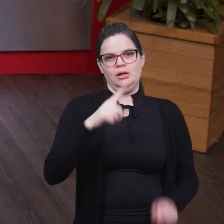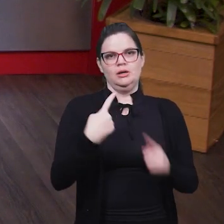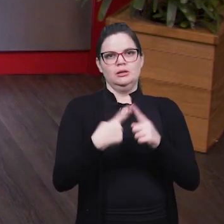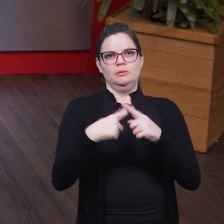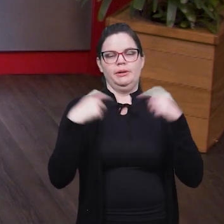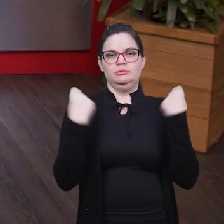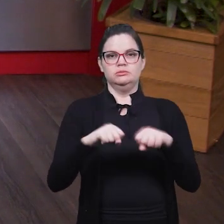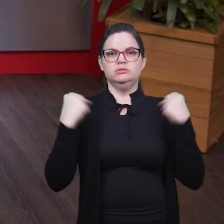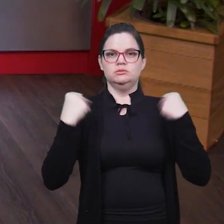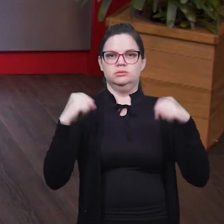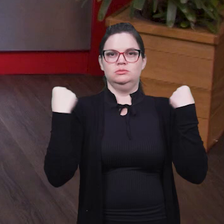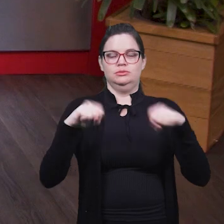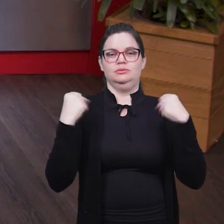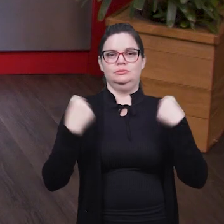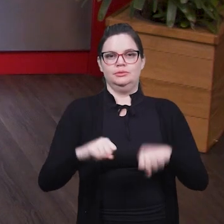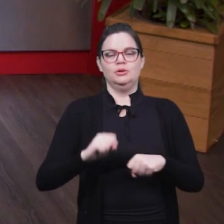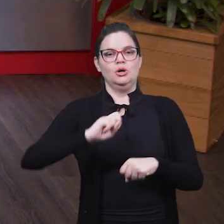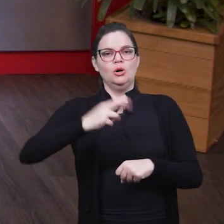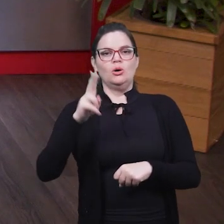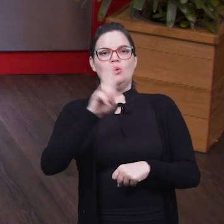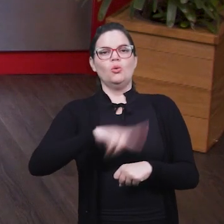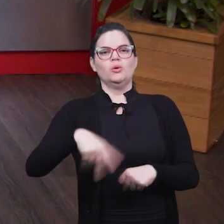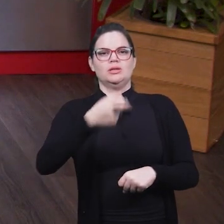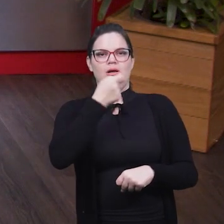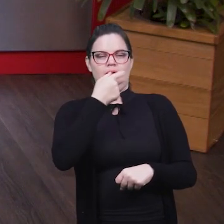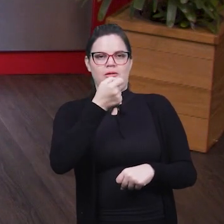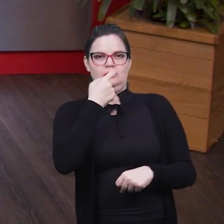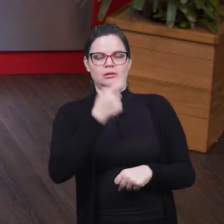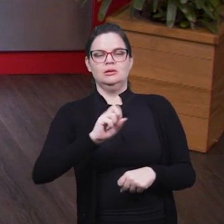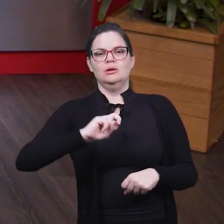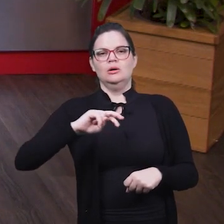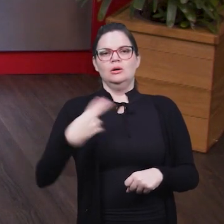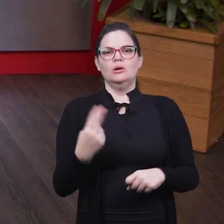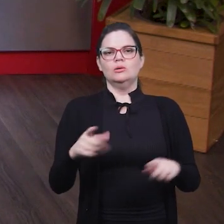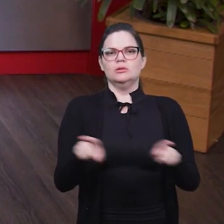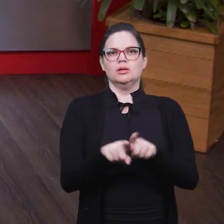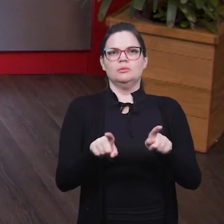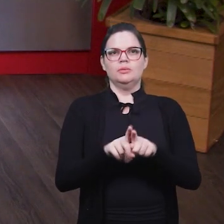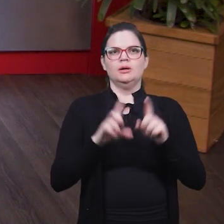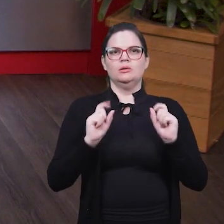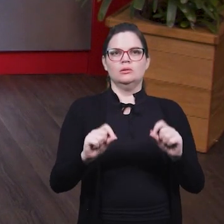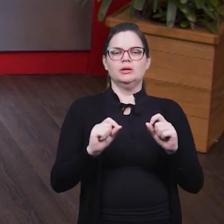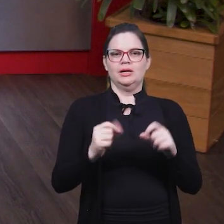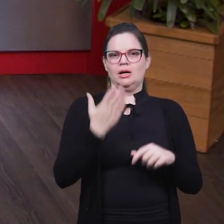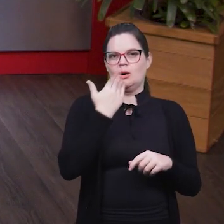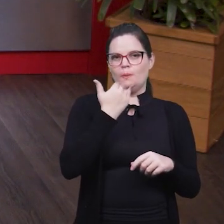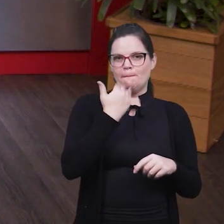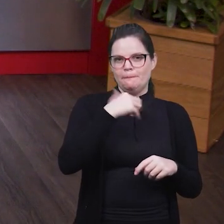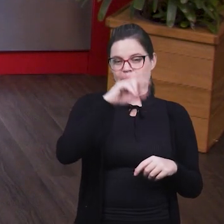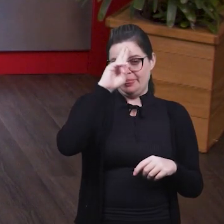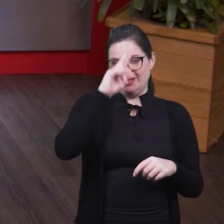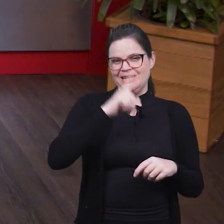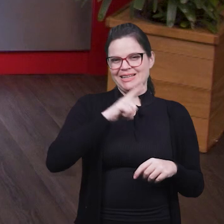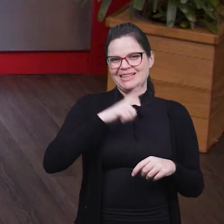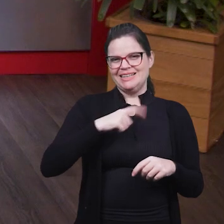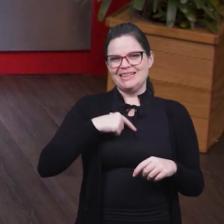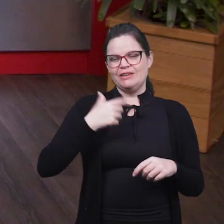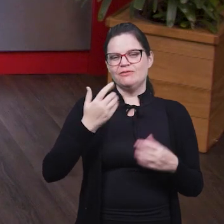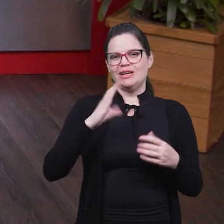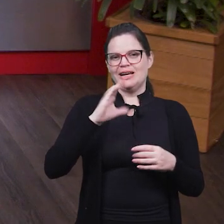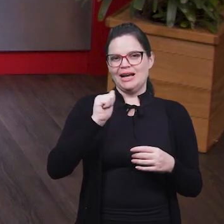uso de alguns medicamentos ou até mesmo após uma reação, após uma refeição com grande quantidade